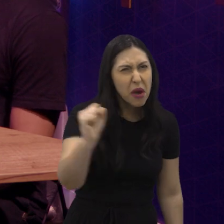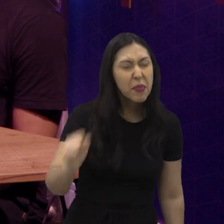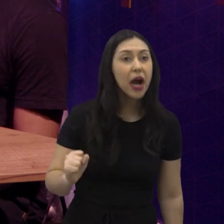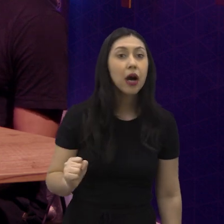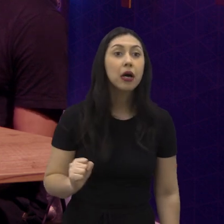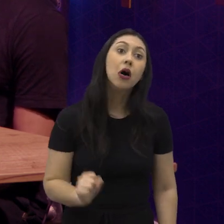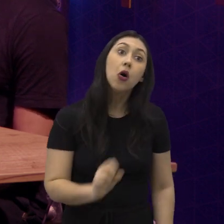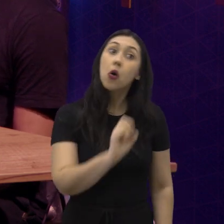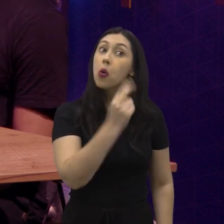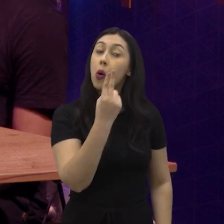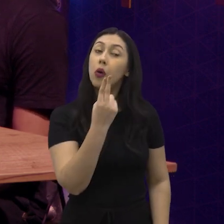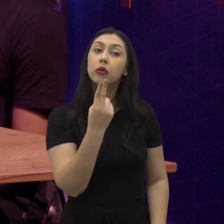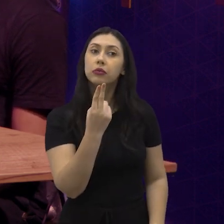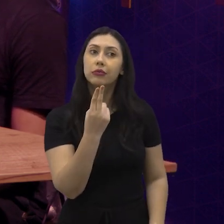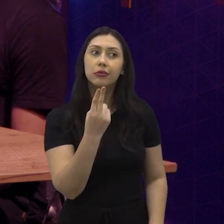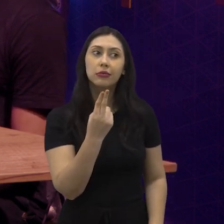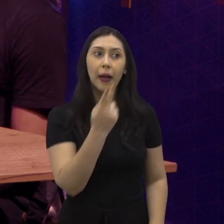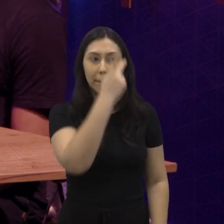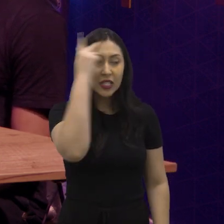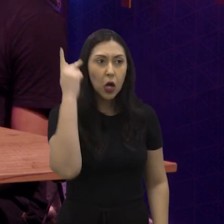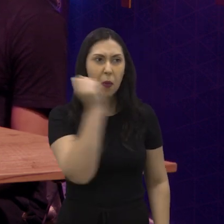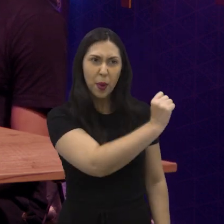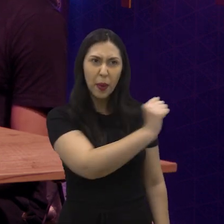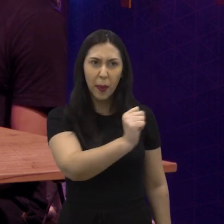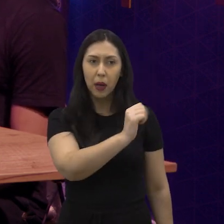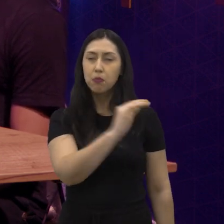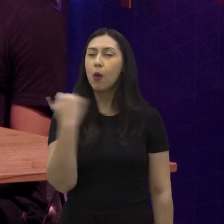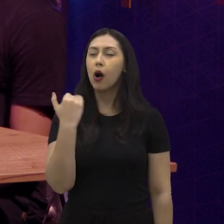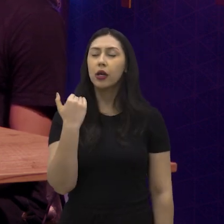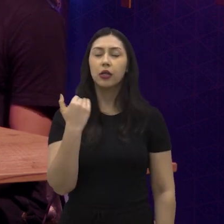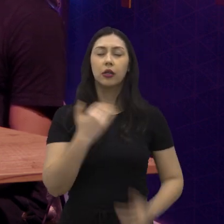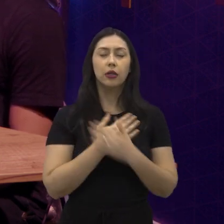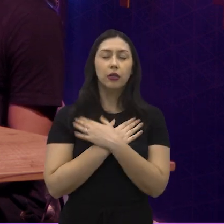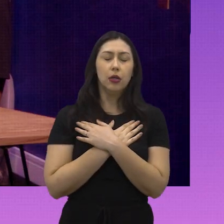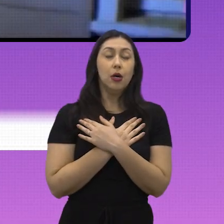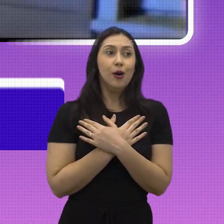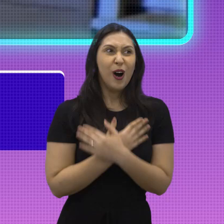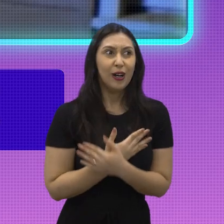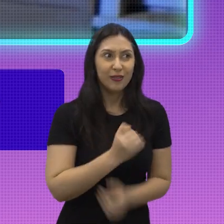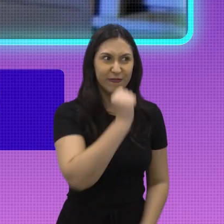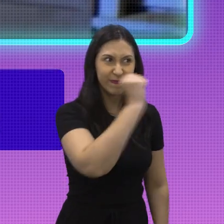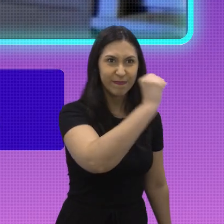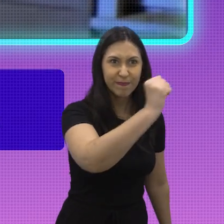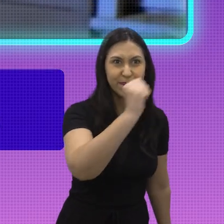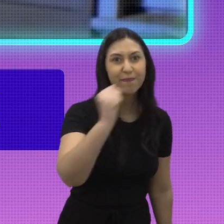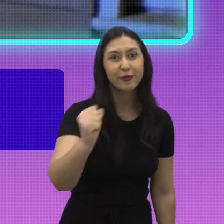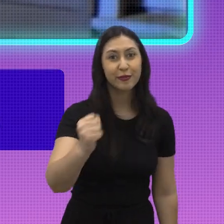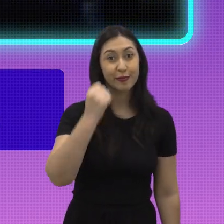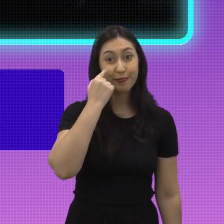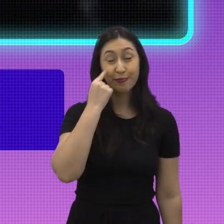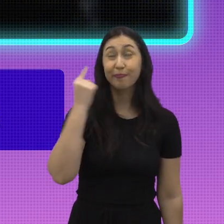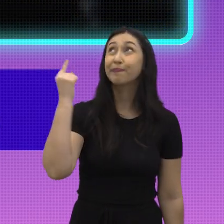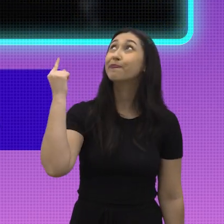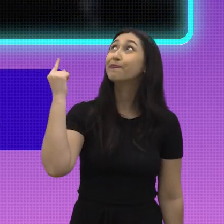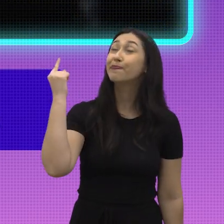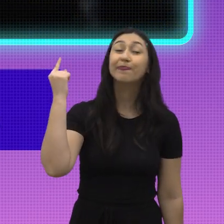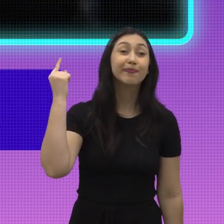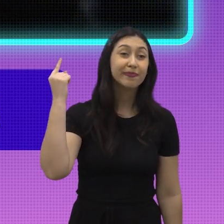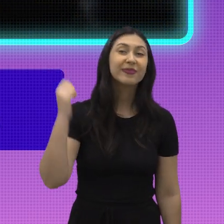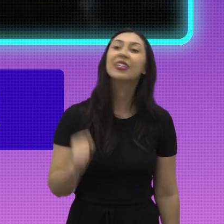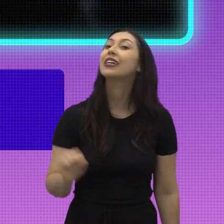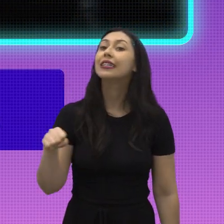prisão, ou também com assassinos que voltam à vida, né? Então a gente vai ter aí, por exemplo, Halloween mostra um pouco desse